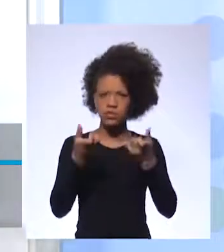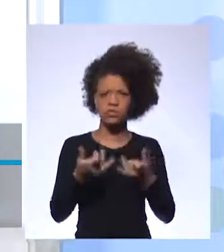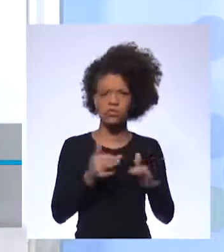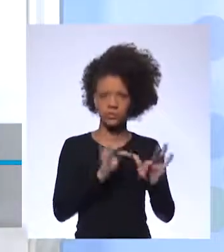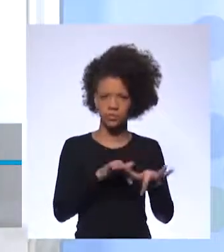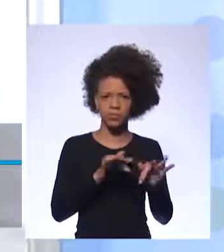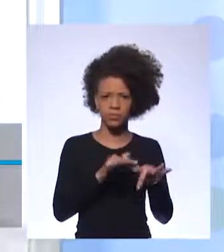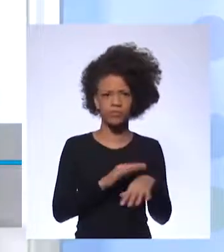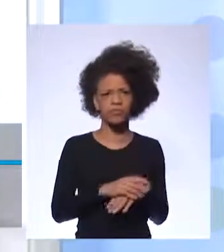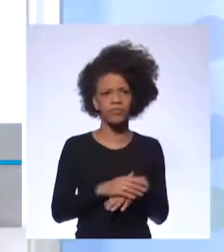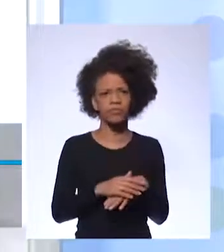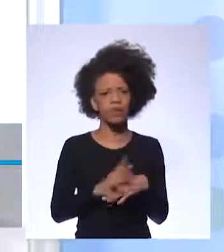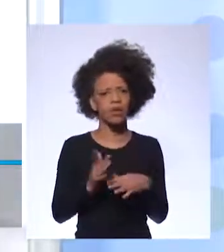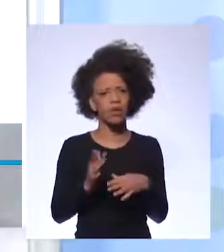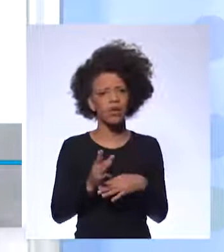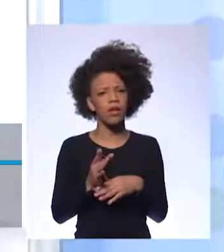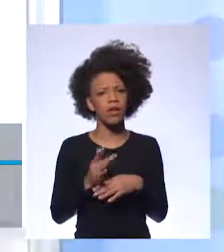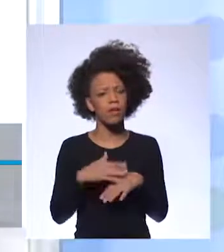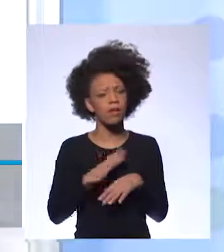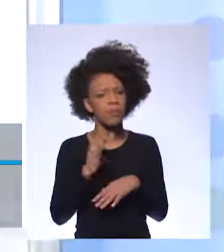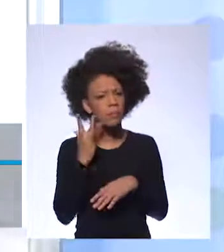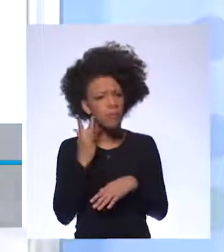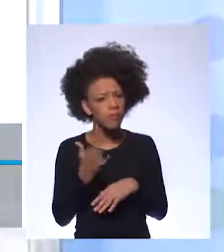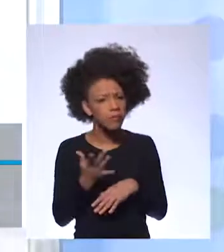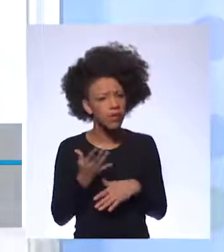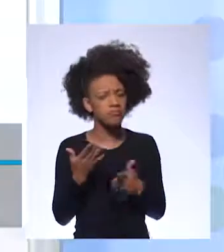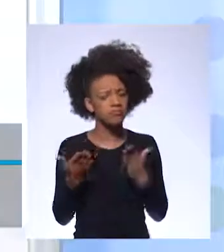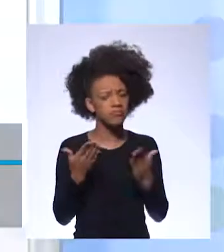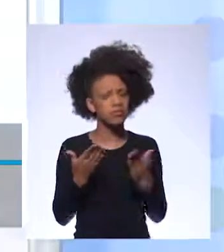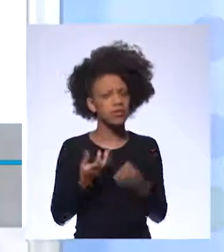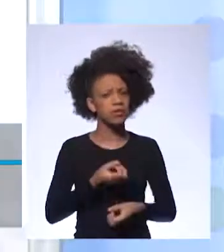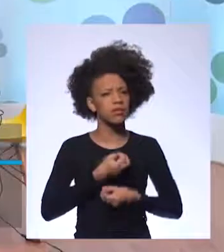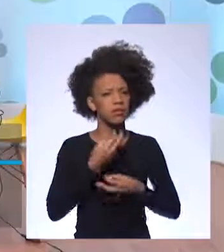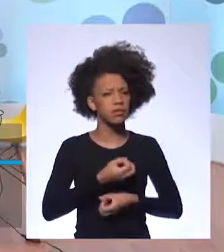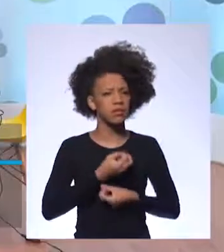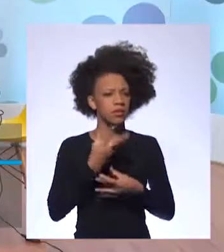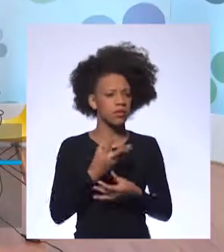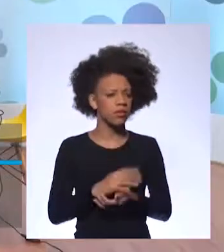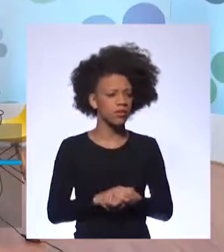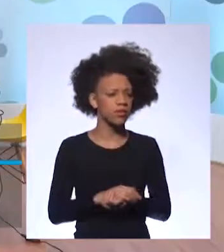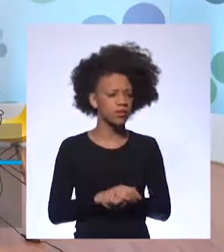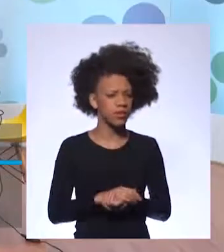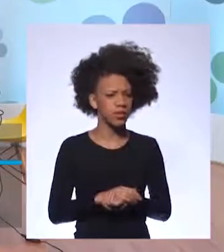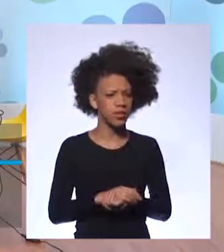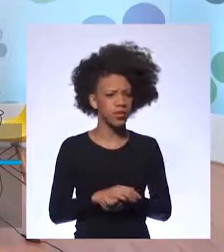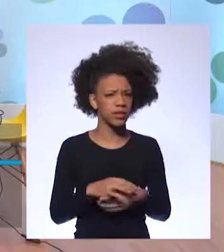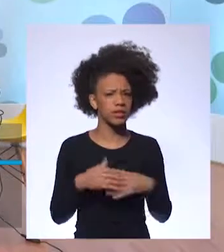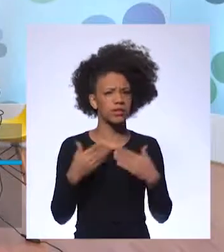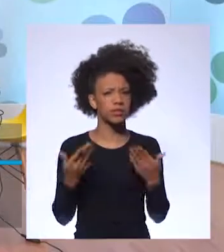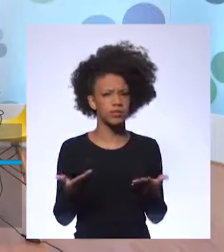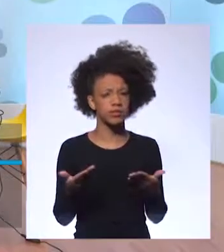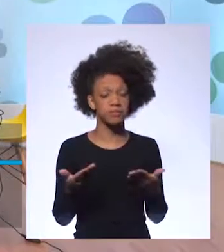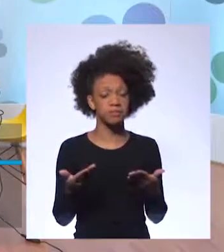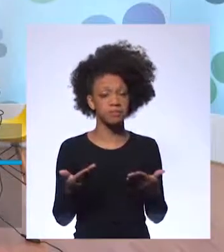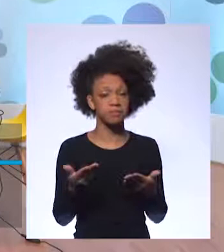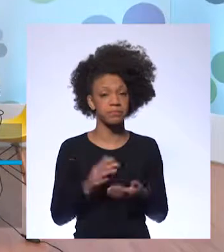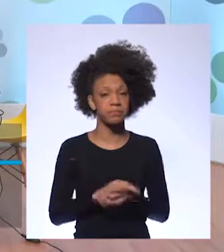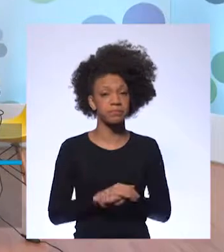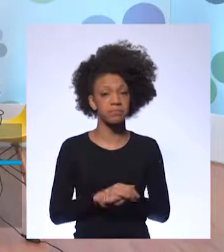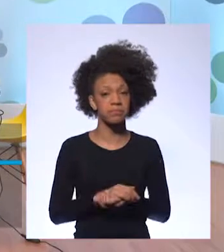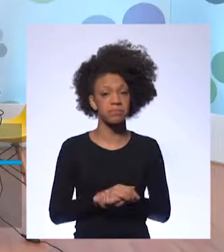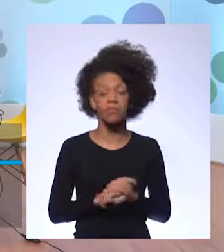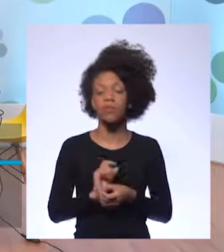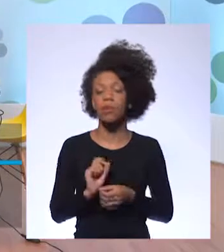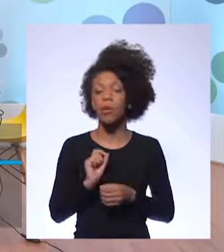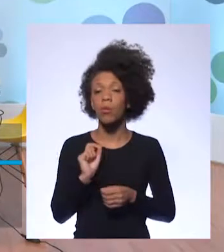isto a já estará mais fácil mas só de assimilar as informações né pronto bem acho turma fiz uma ponte como que eu fiz